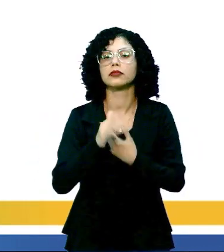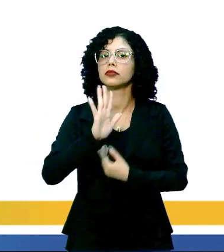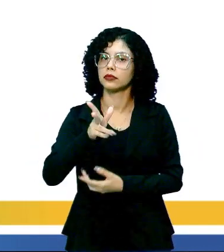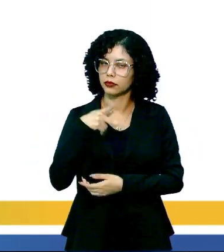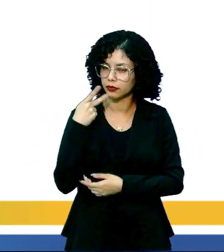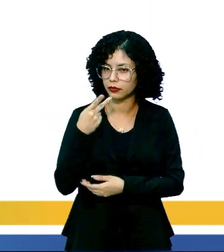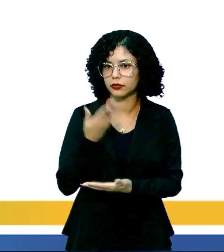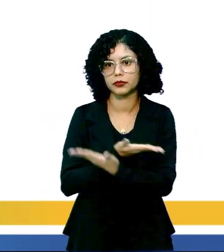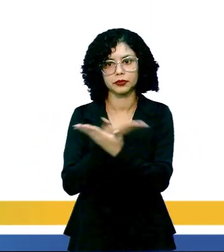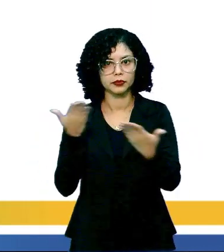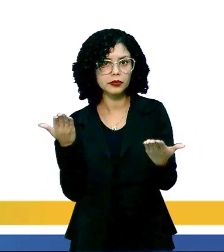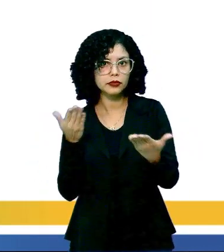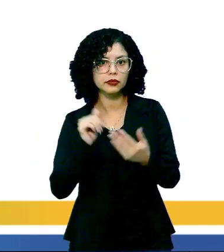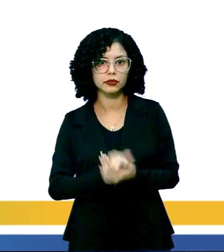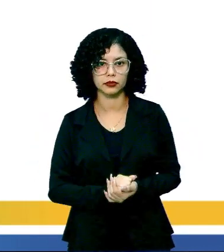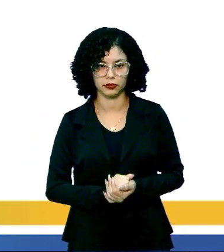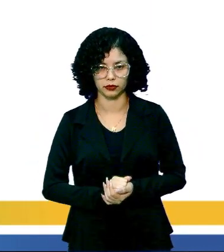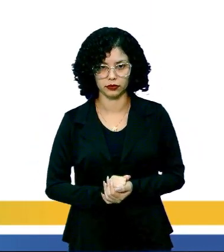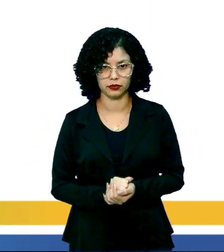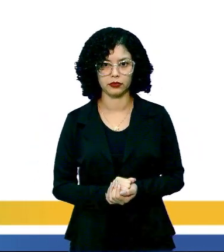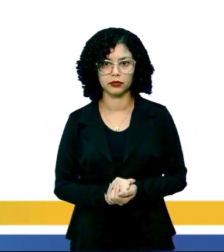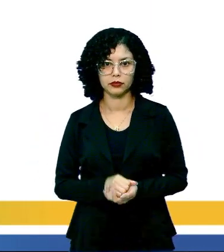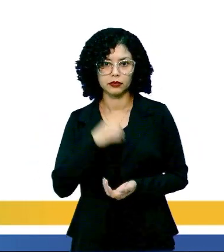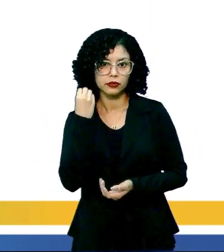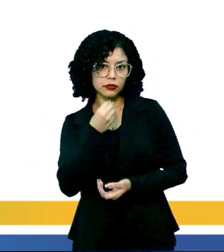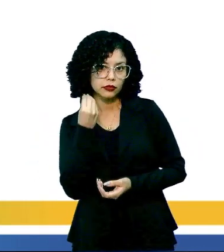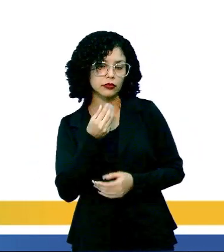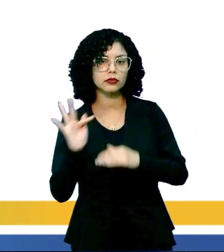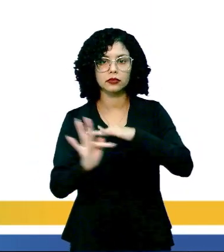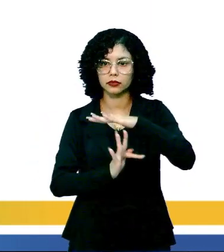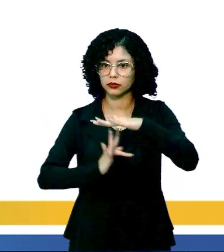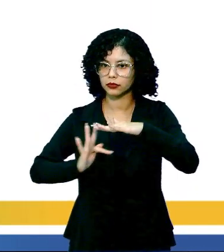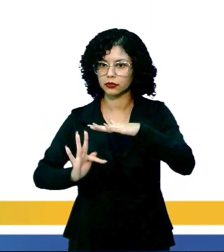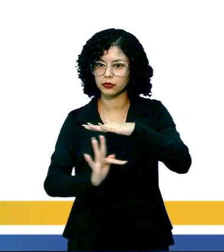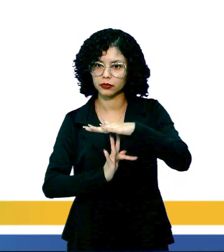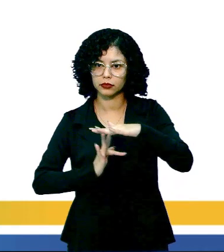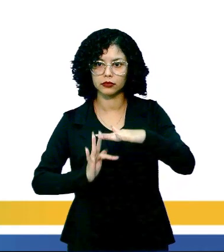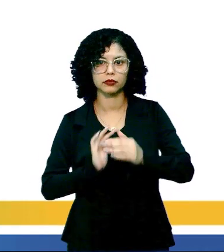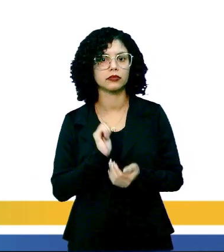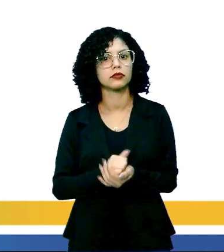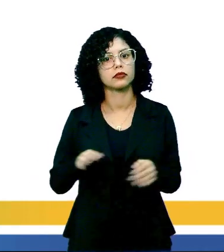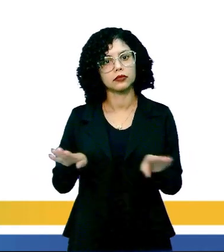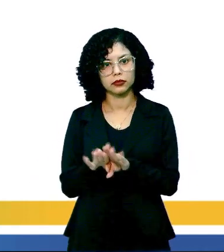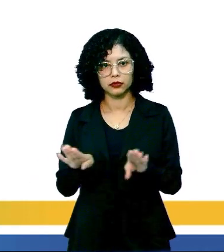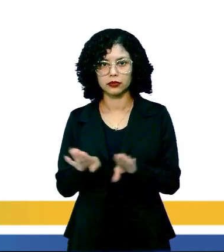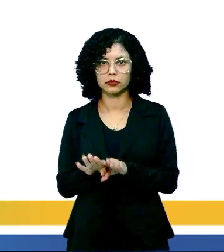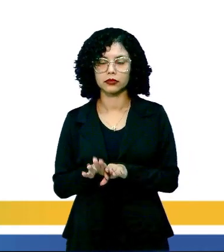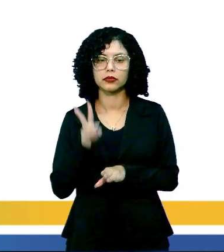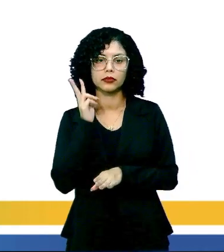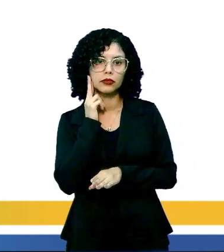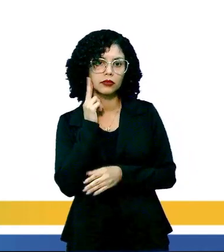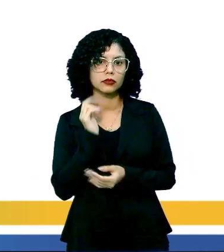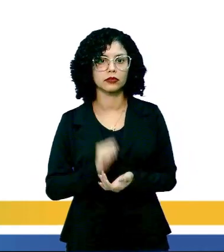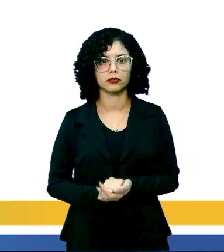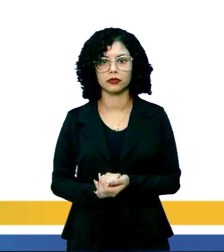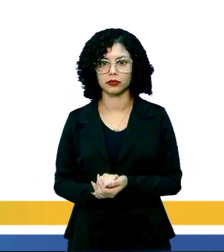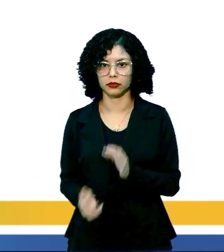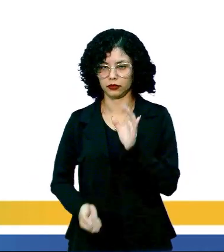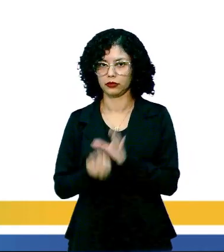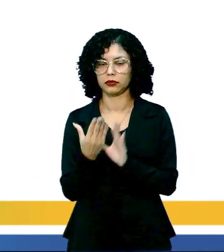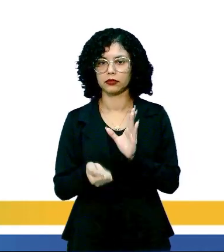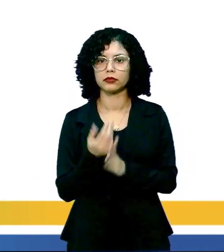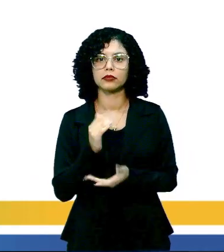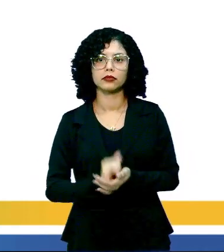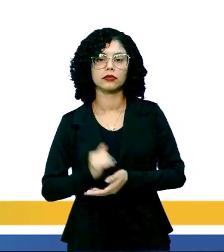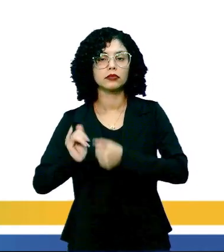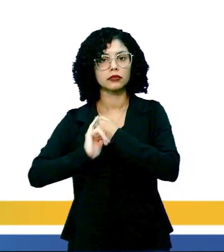eu já falei para vocês, abordei, e o experimentalismo formal também é muito comum. A gente vai ter uma